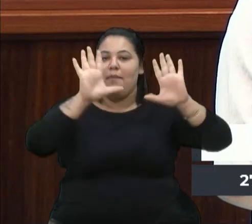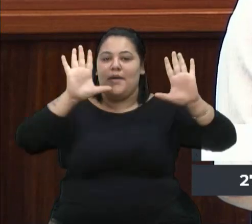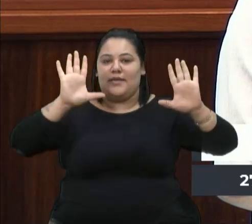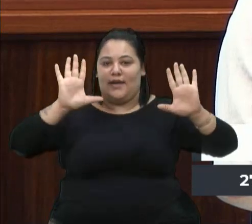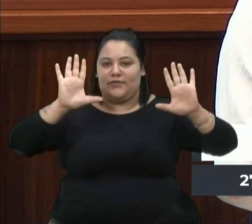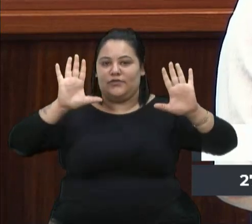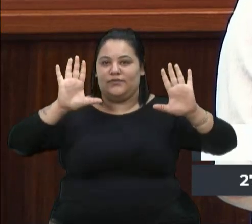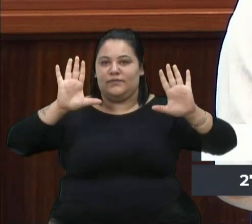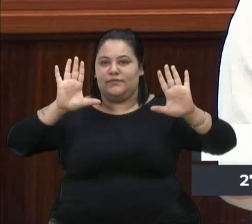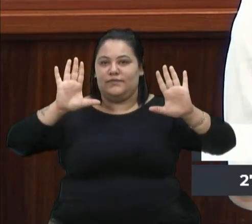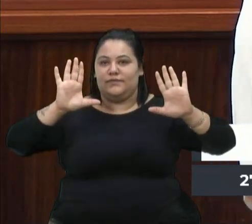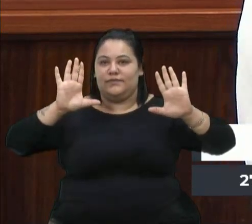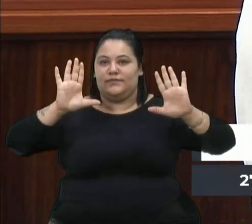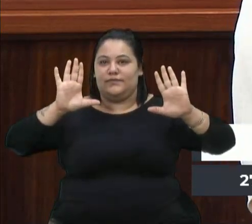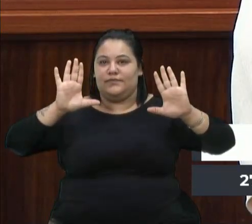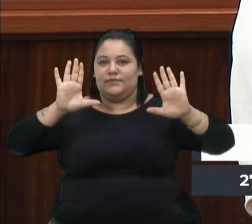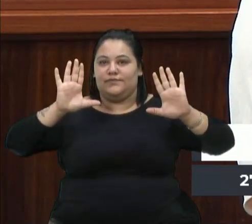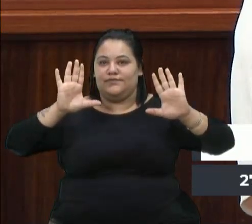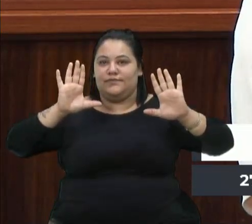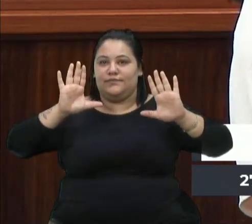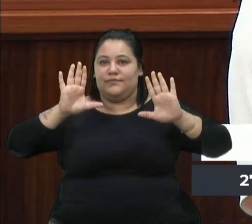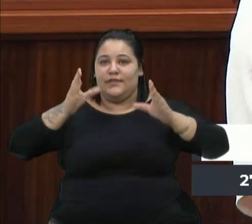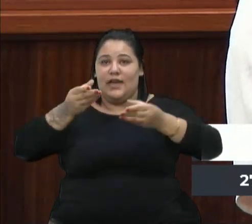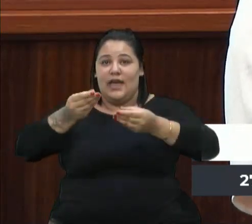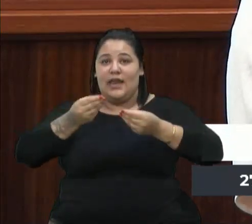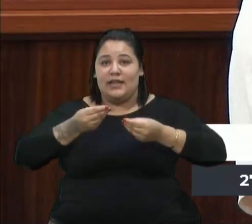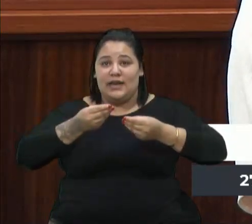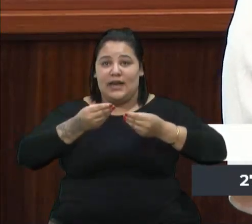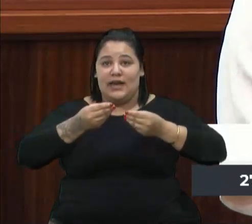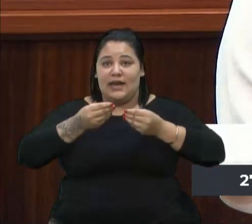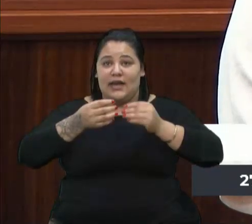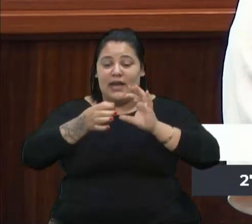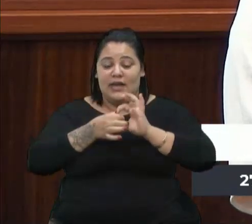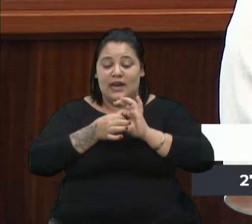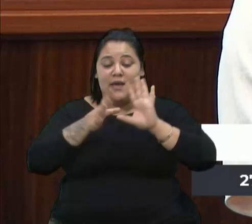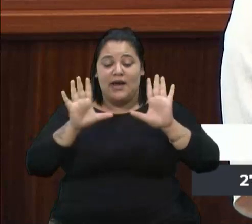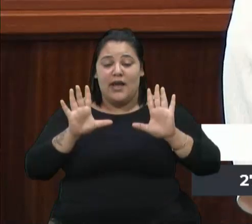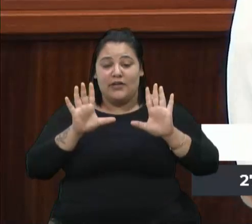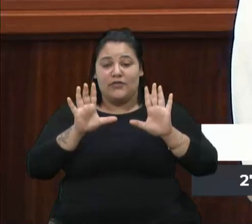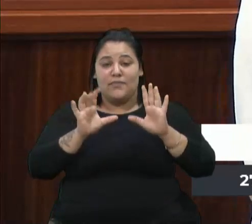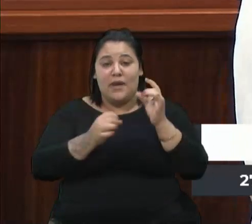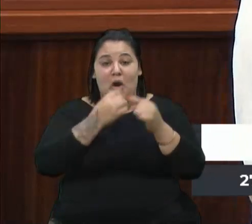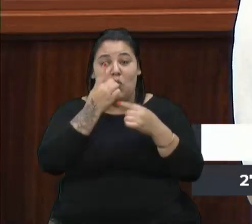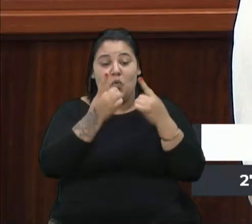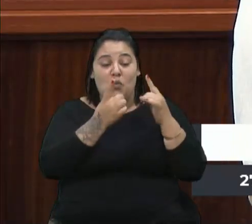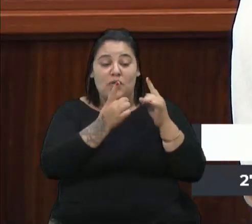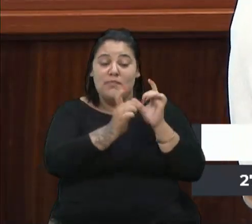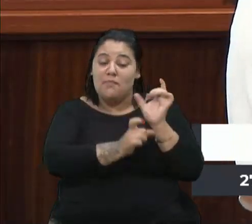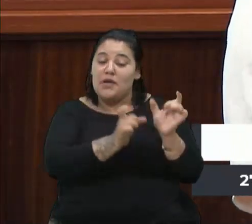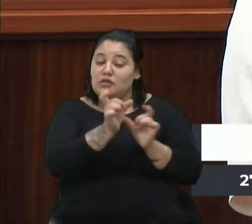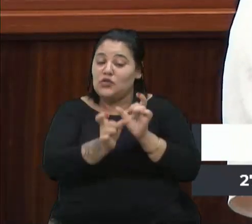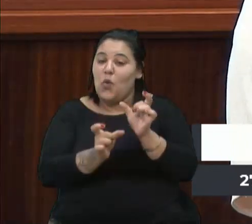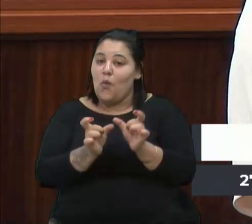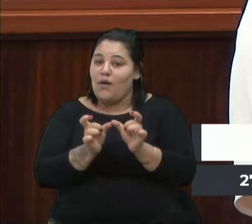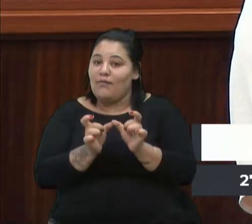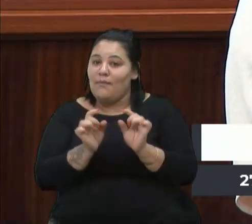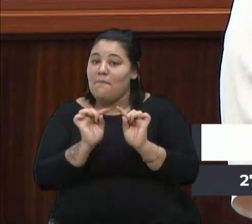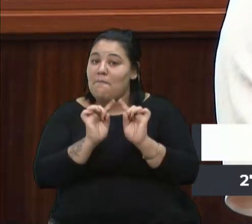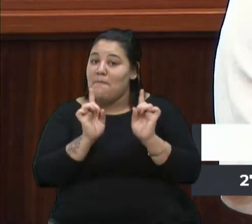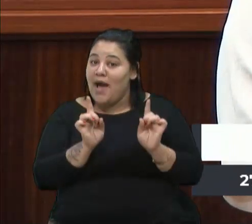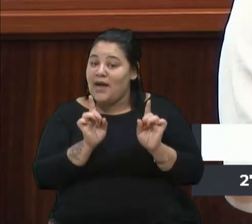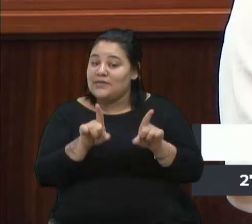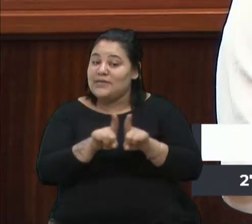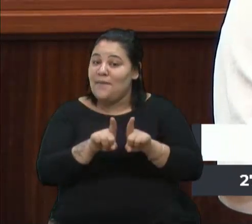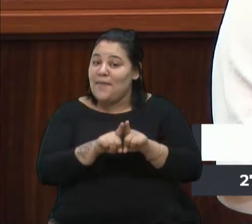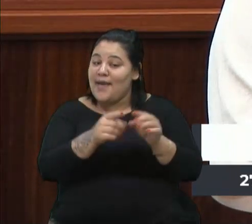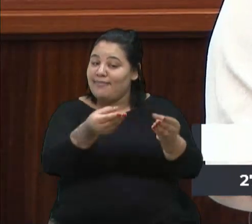ela traz uma liberdade para determinada parcela da população, mas ela traz muito sofrimento para outra